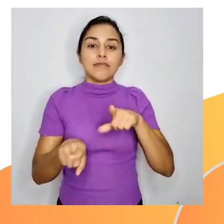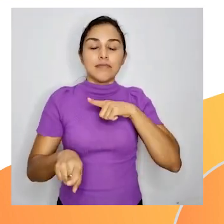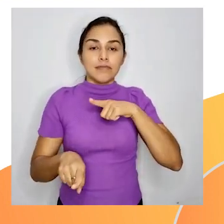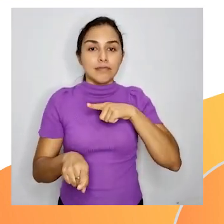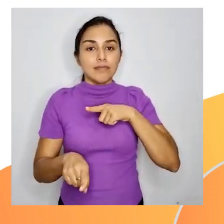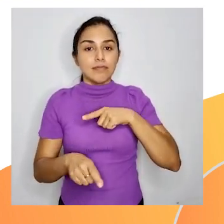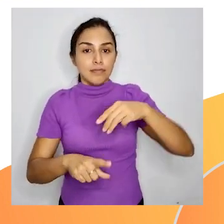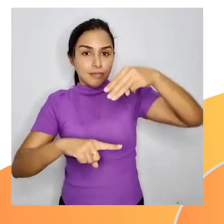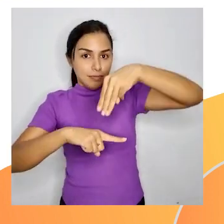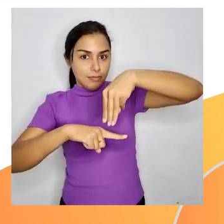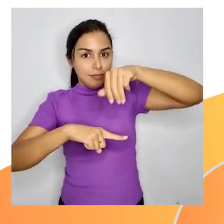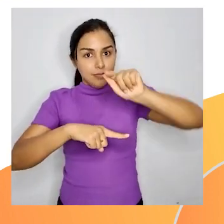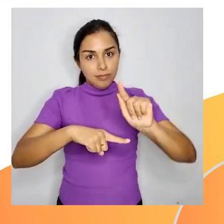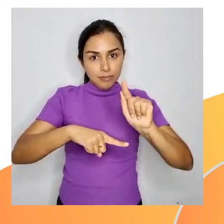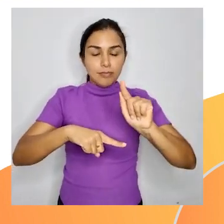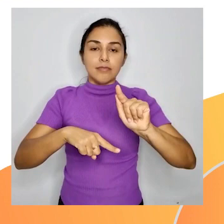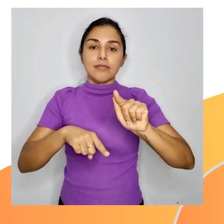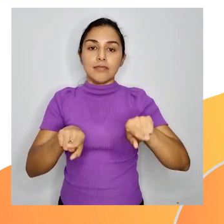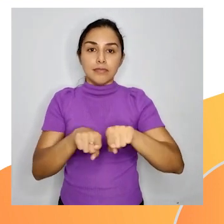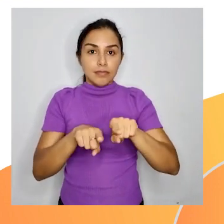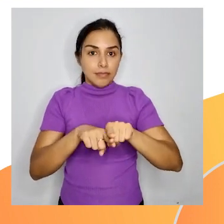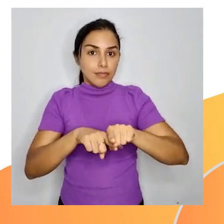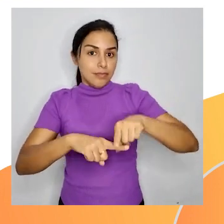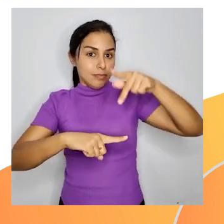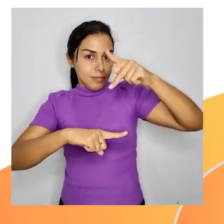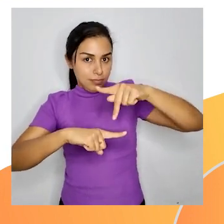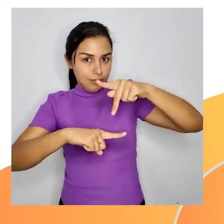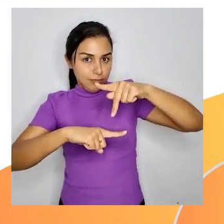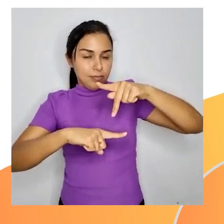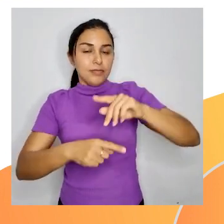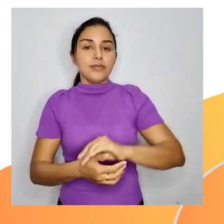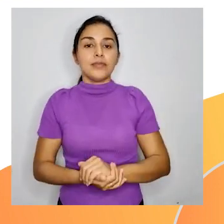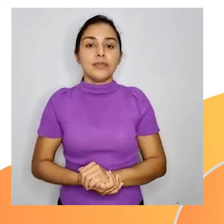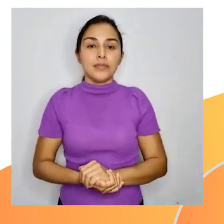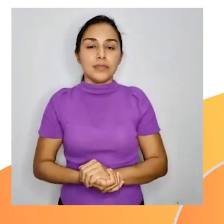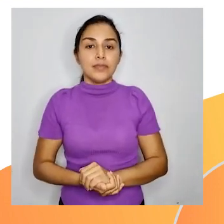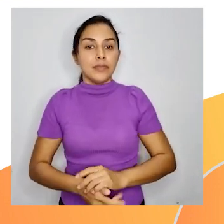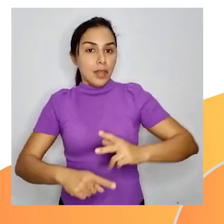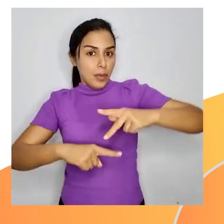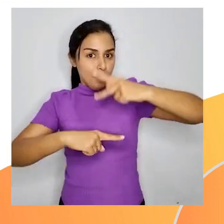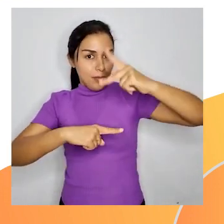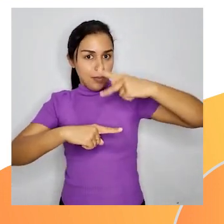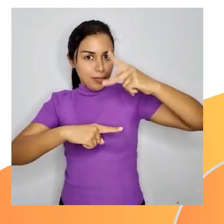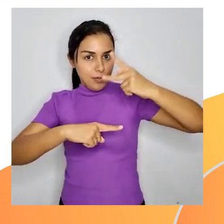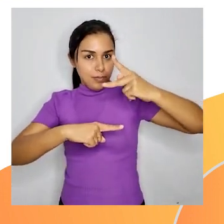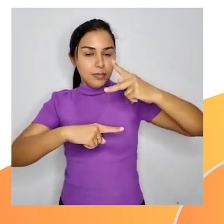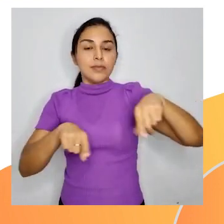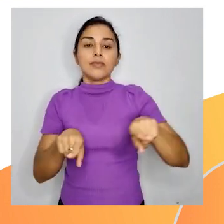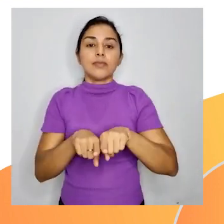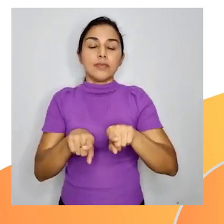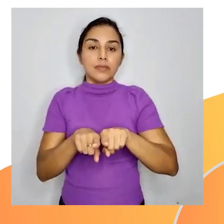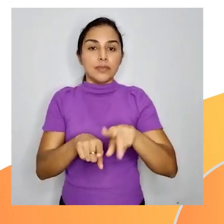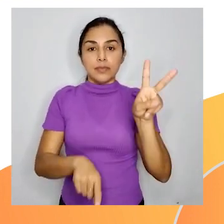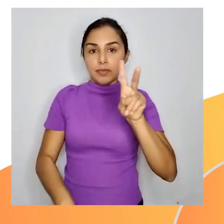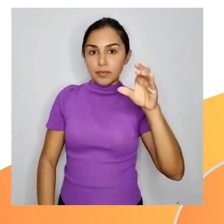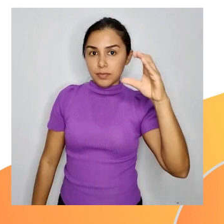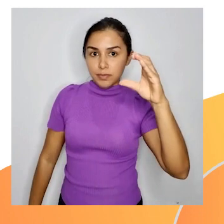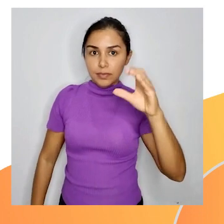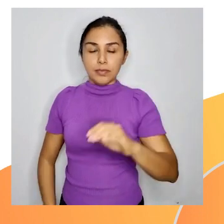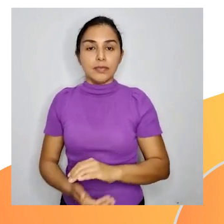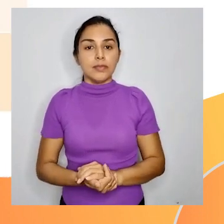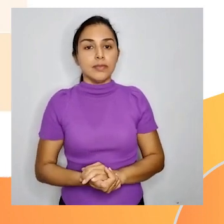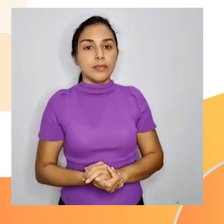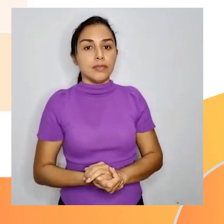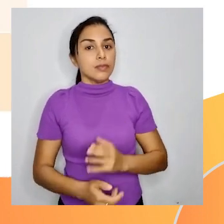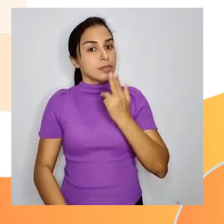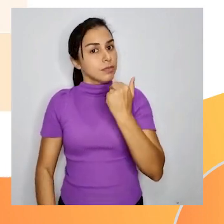organismo. Nós temos magnésio, fósforo, extremamente importante na constituição das nossas células, potássio e também a vitamina